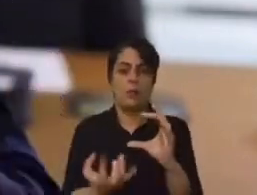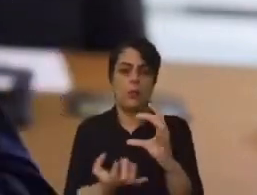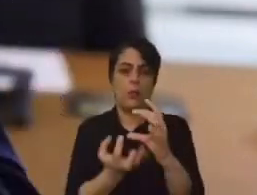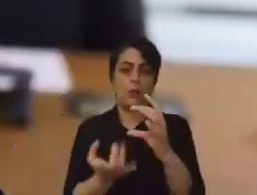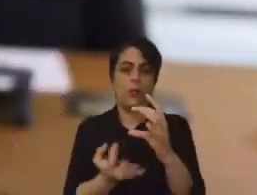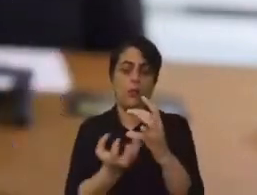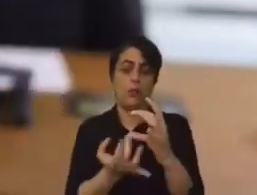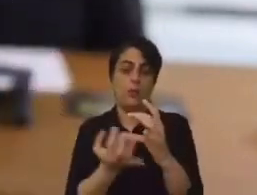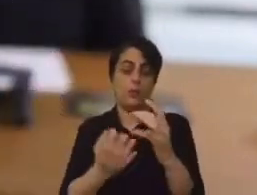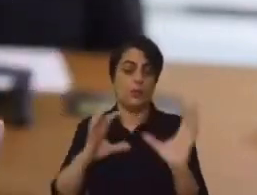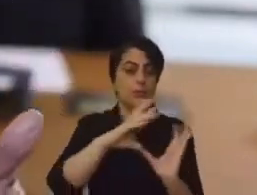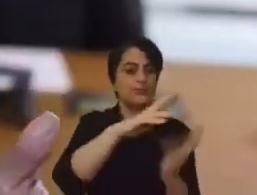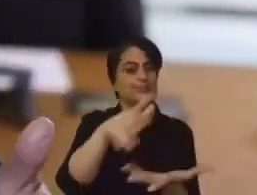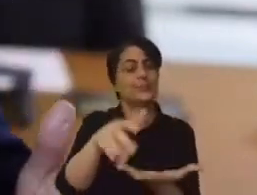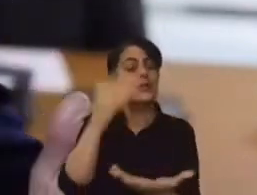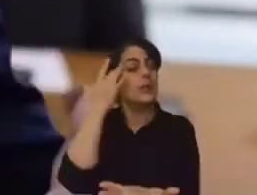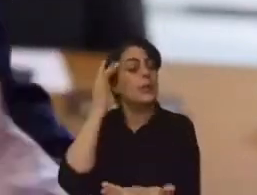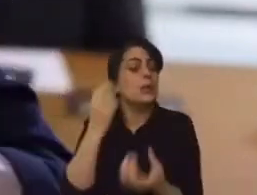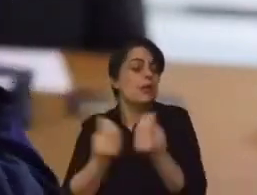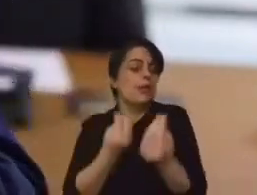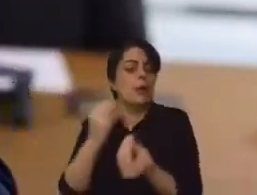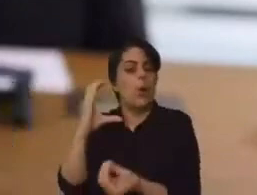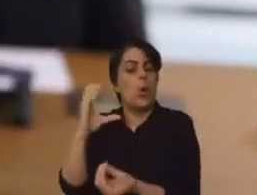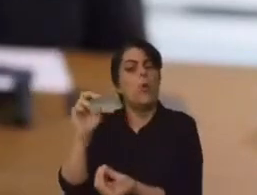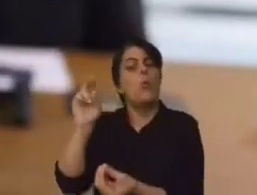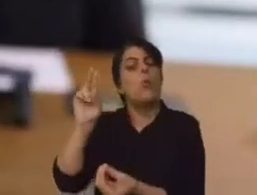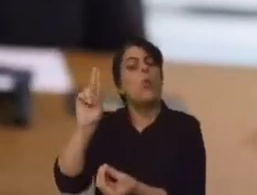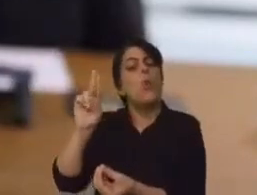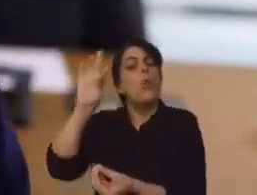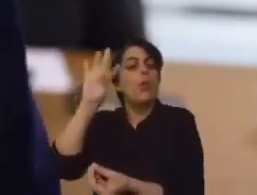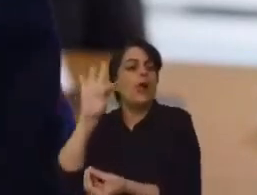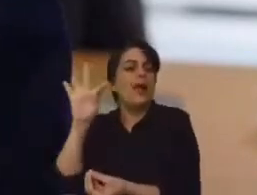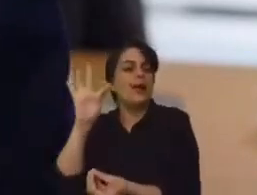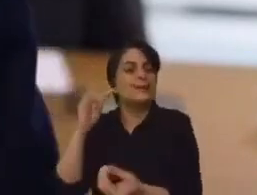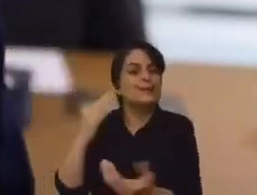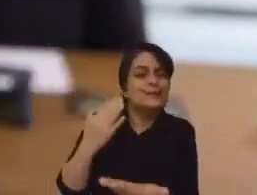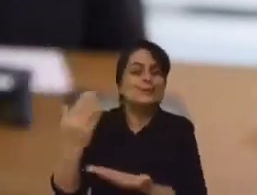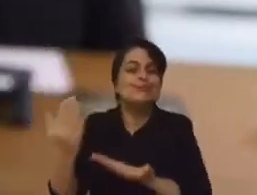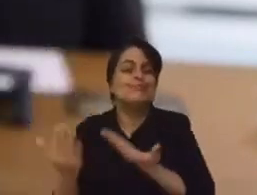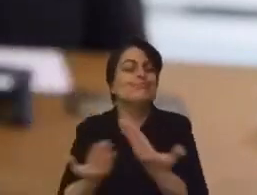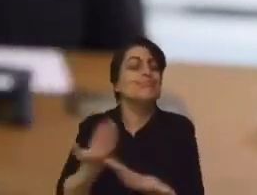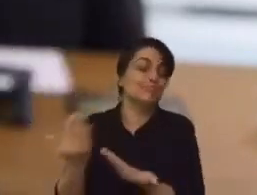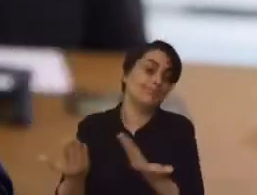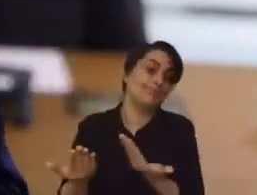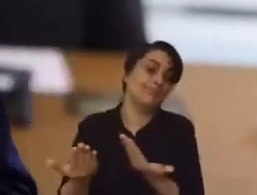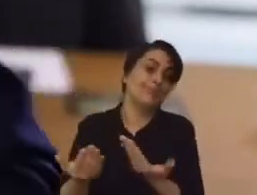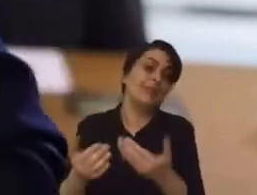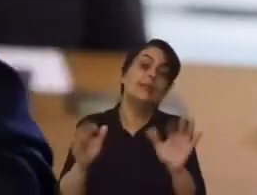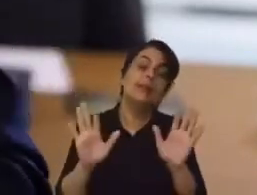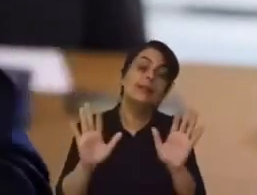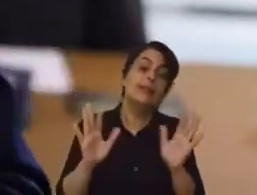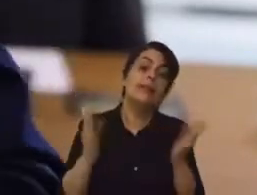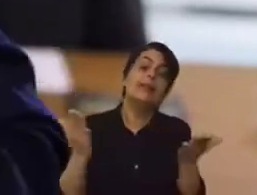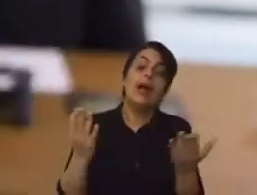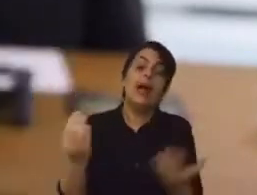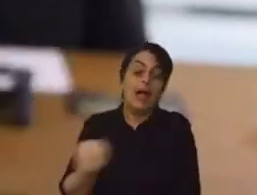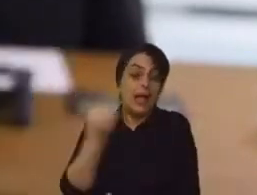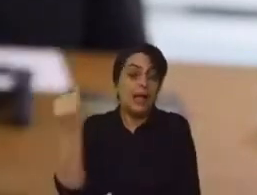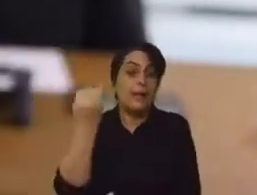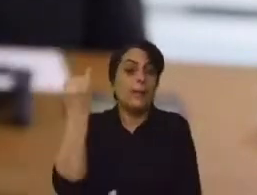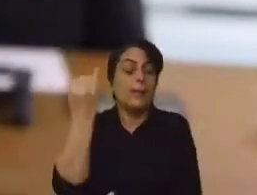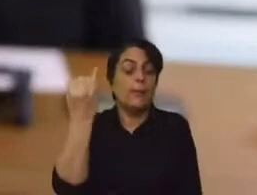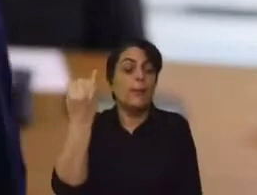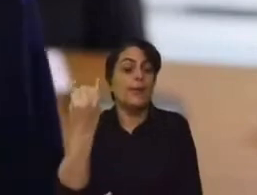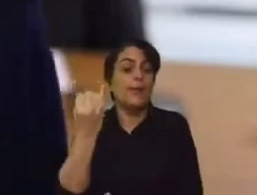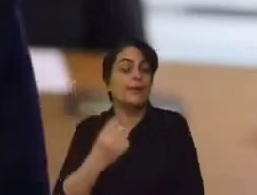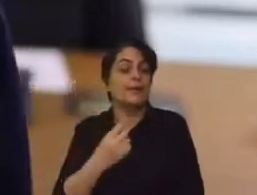está enfrentando isso, não sei como é que os delegados que estão me ouvindo estão enfrentando isso, mas é importante que a gente tenha em conta